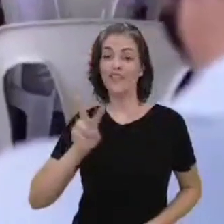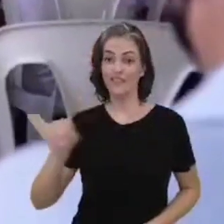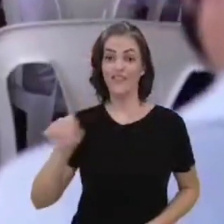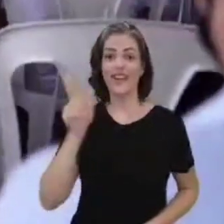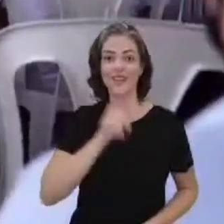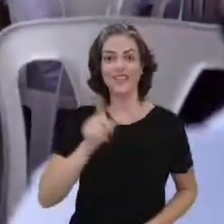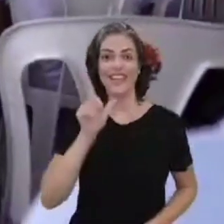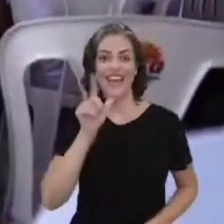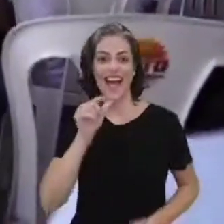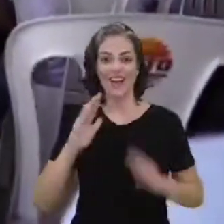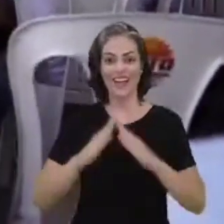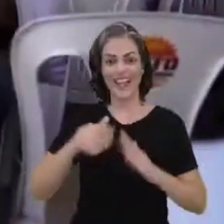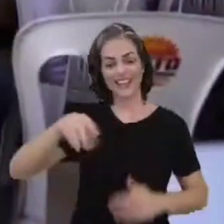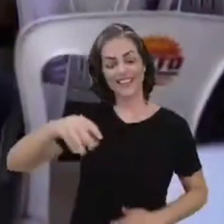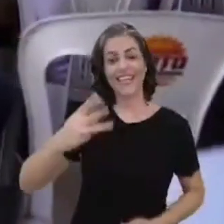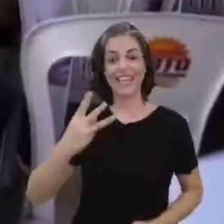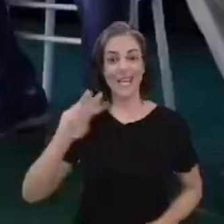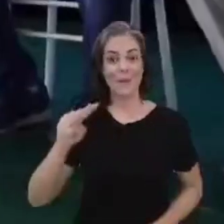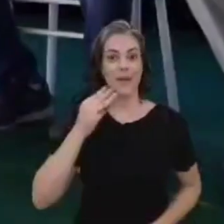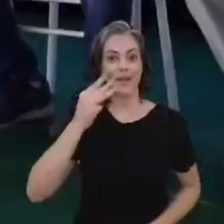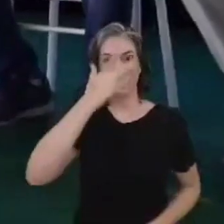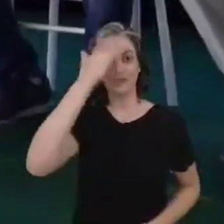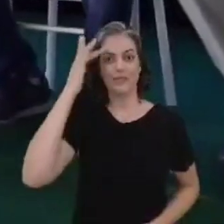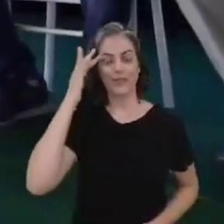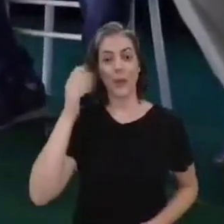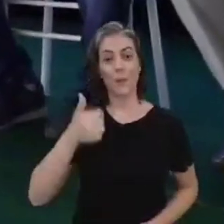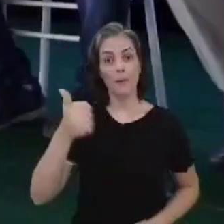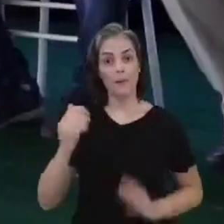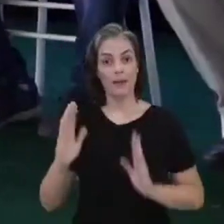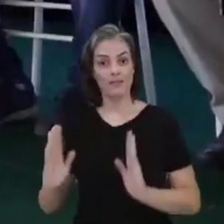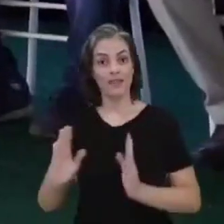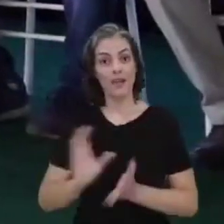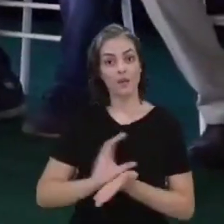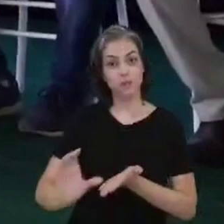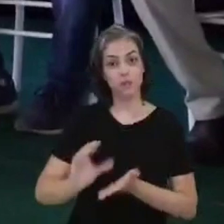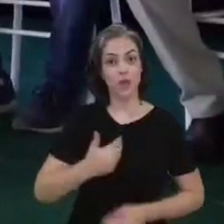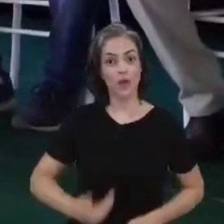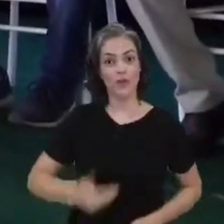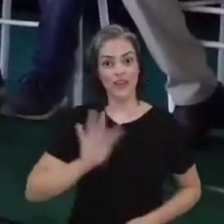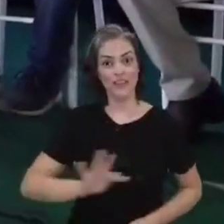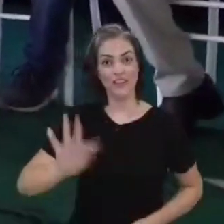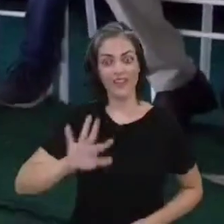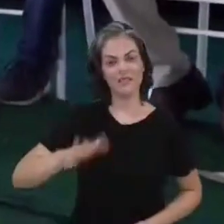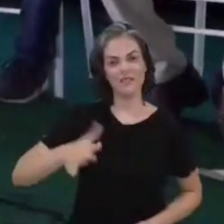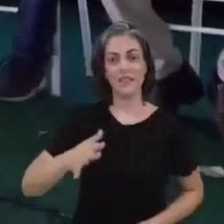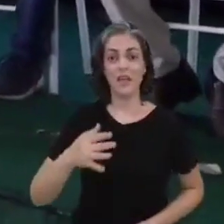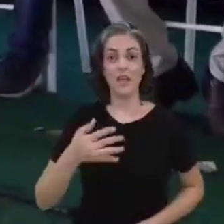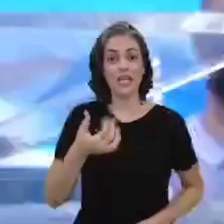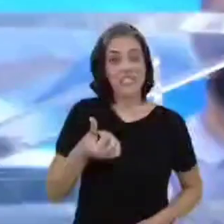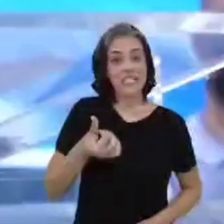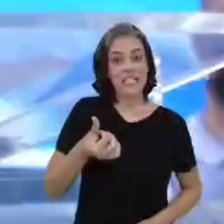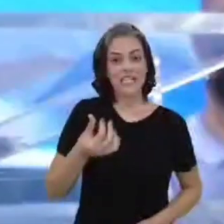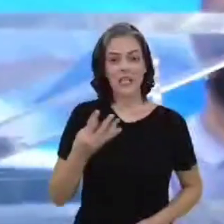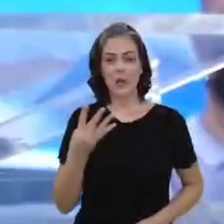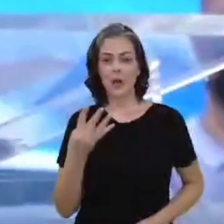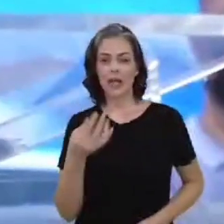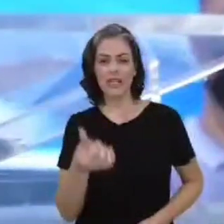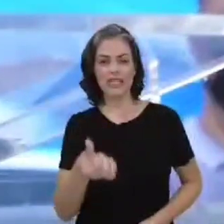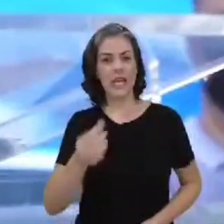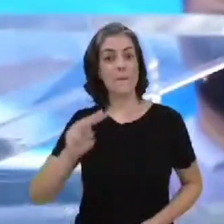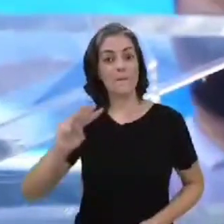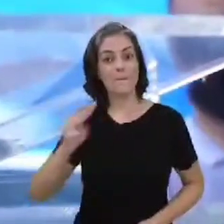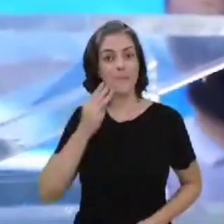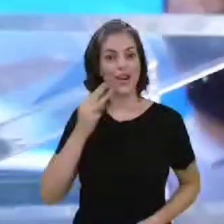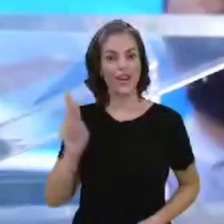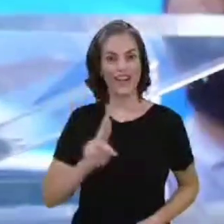nas torneiras de 3 milhões de brasileiros. Somente no primeiro trecho, o investimento do governo federal chegará a quase